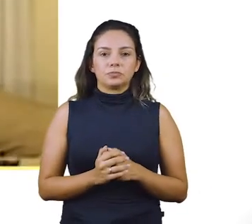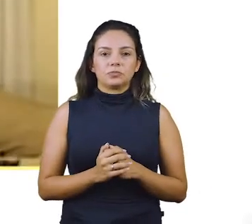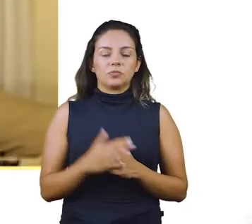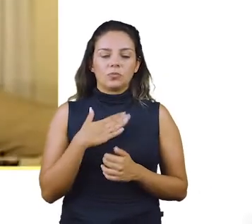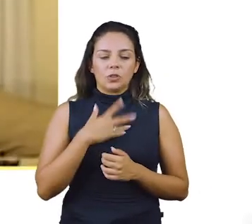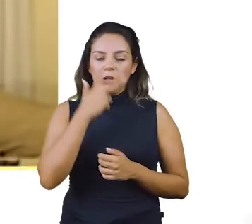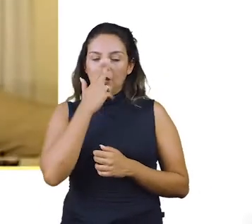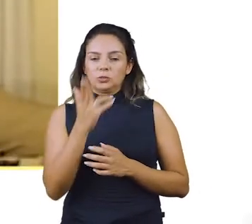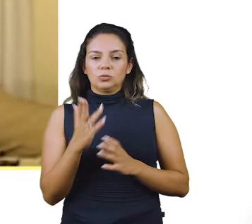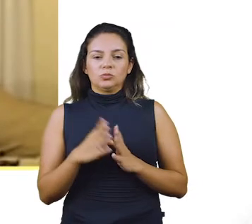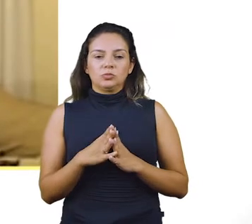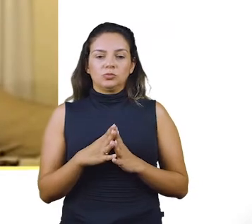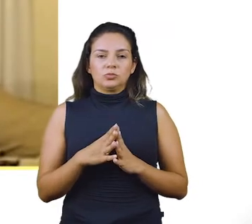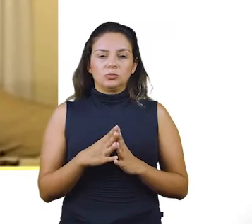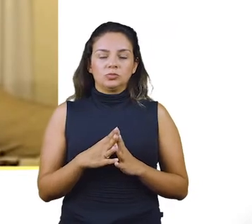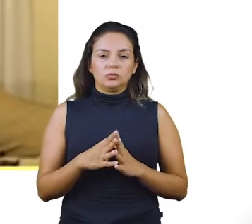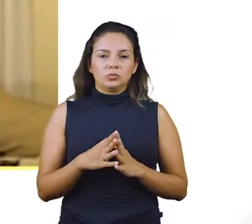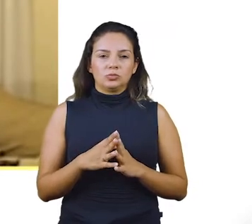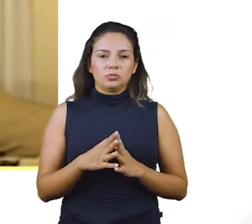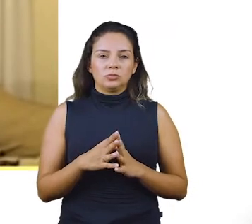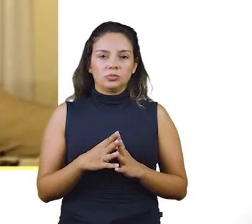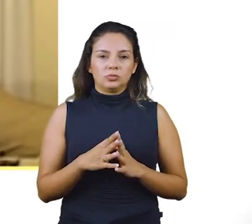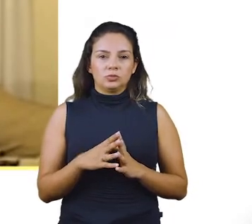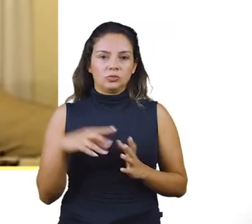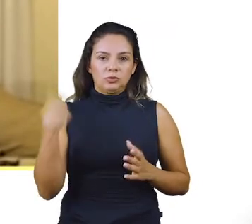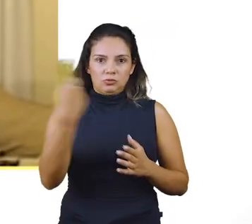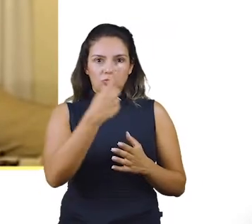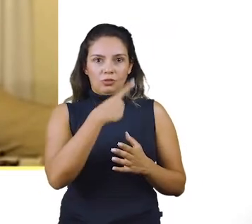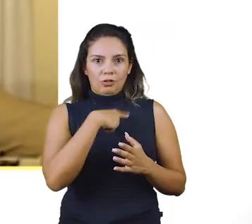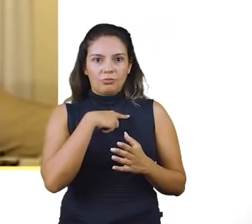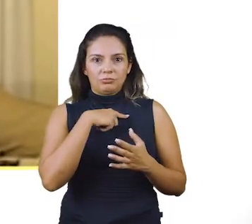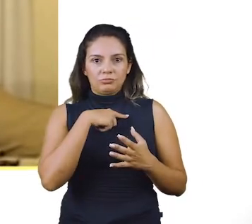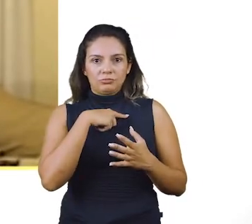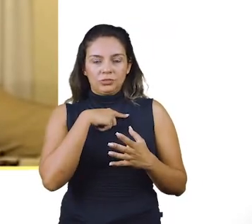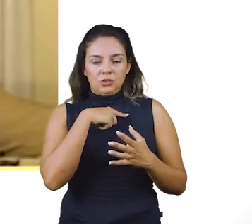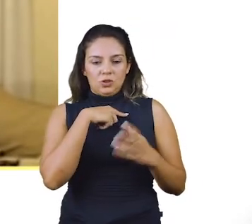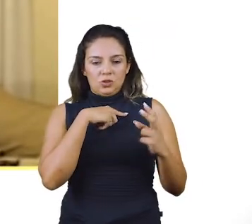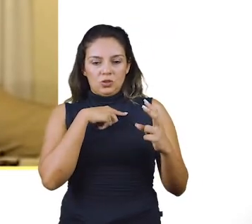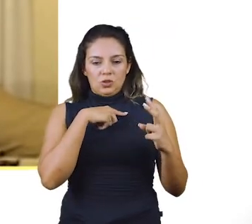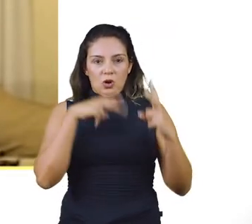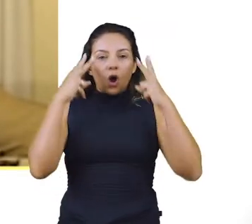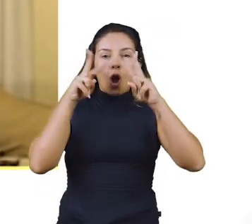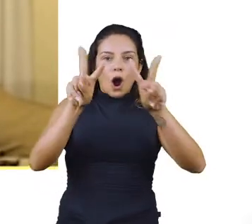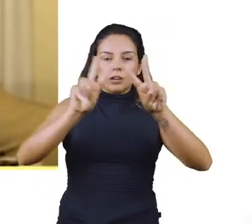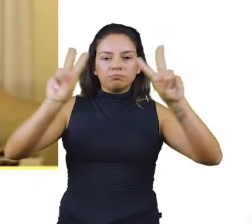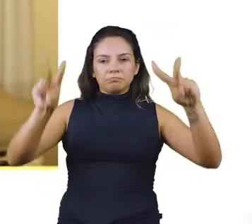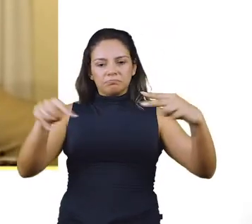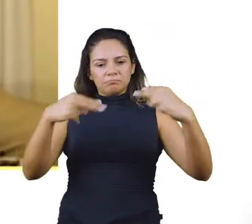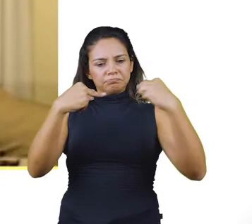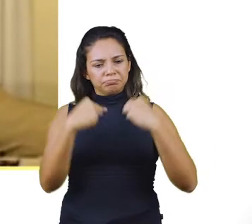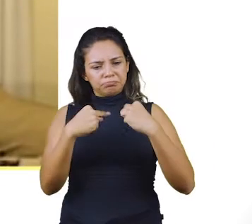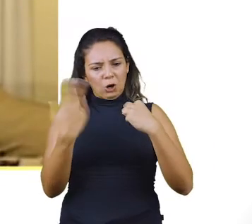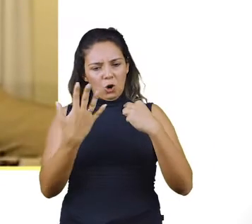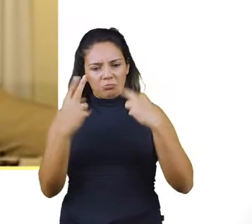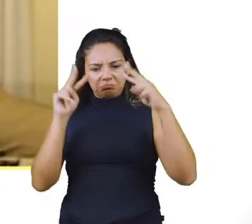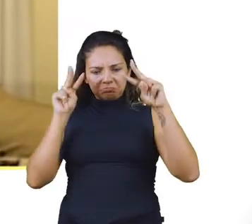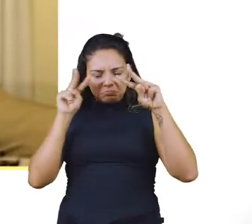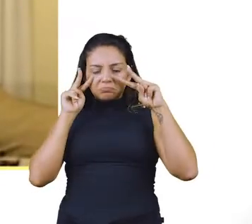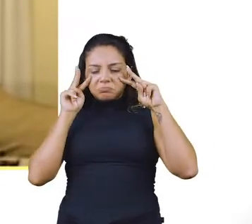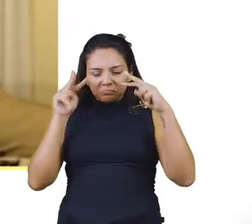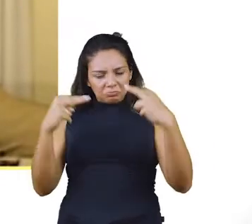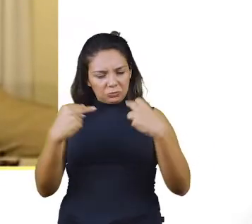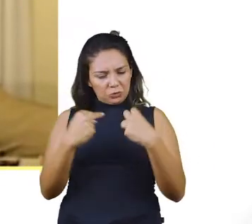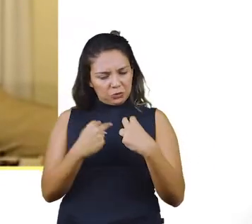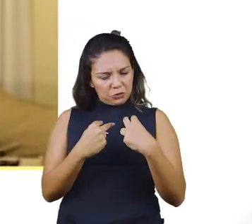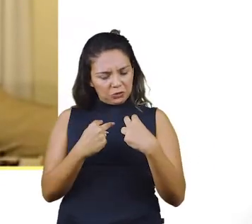França, eu acho que é aquela hora que a gente se observa mais, né, e se entende até um pouco mais. Eu tenho